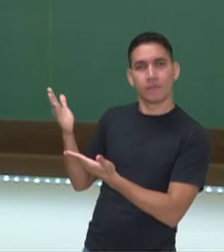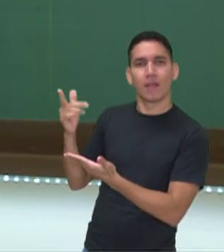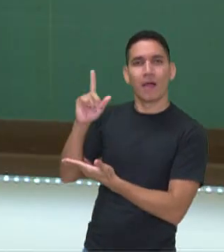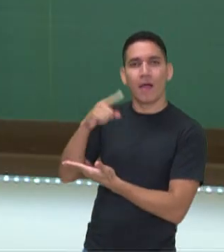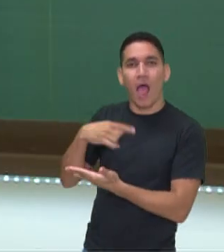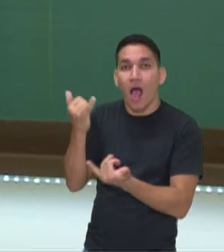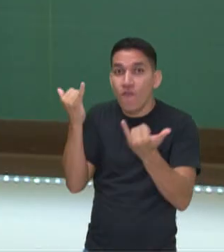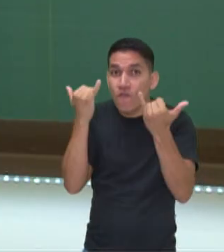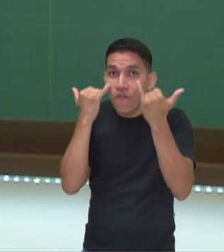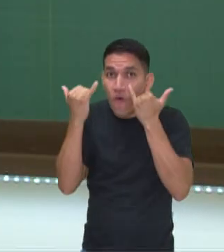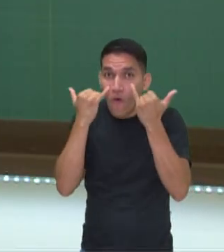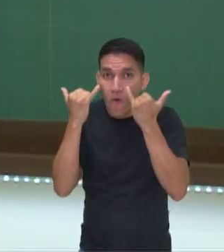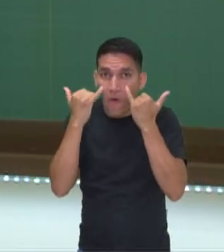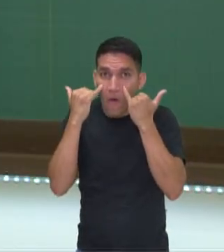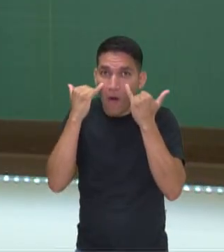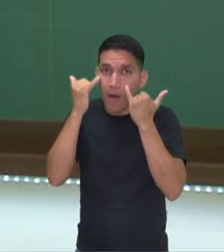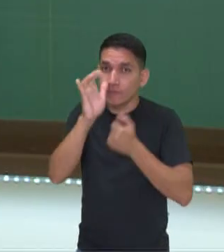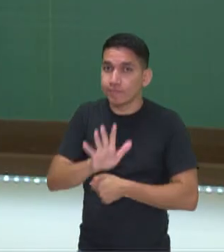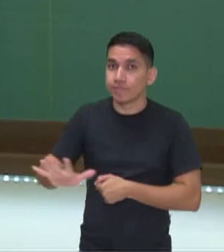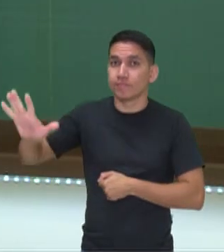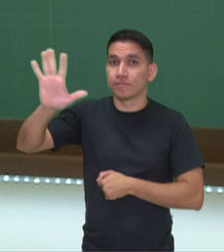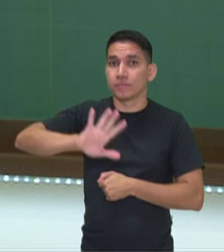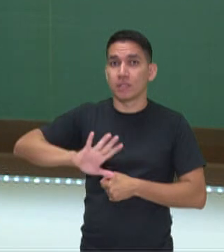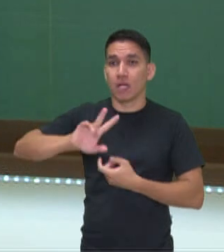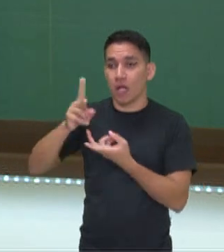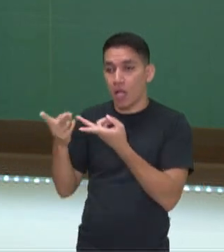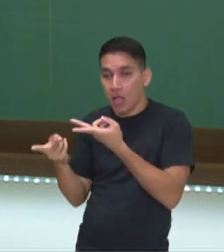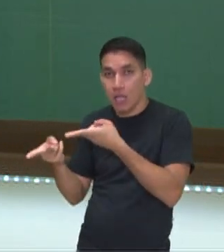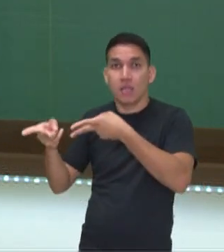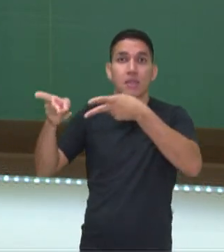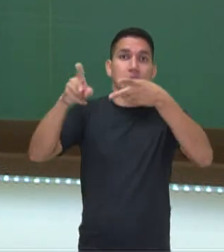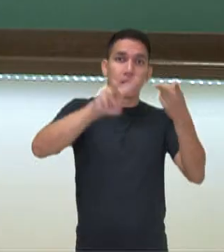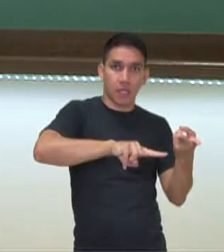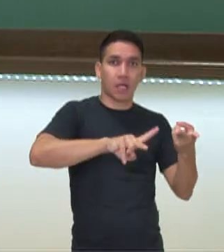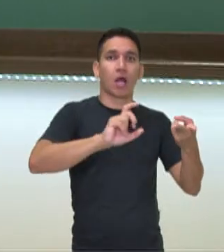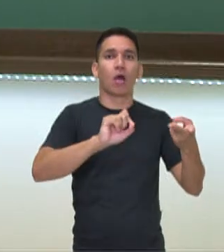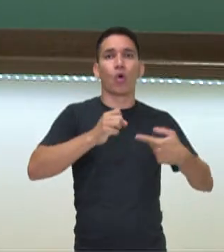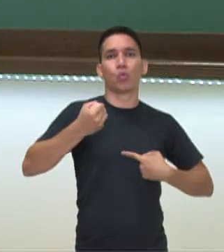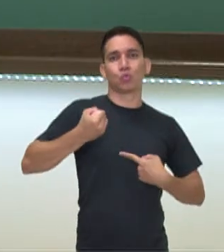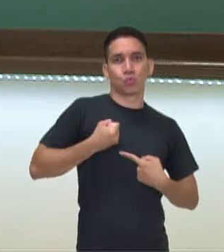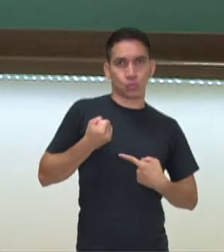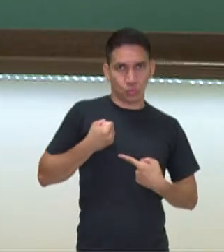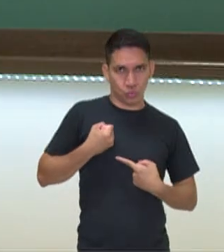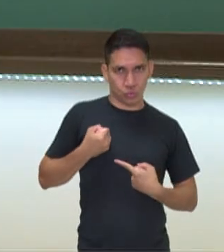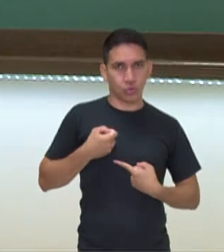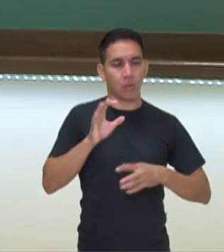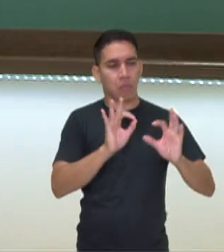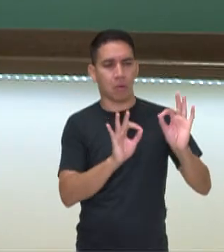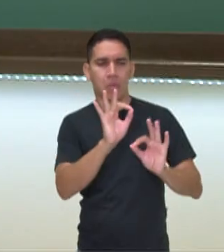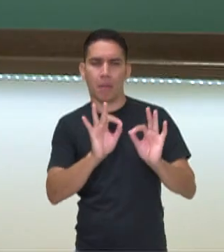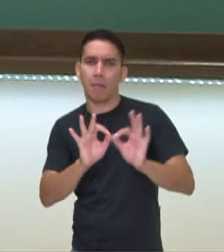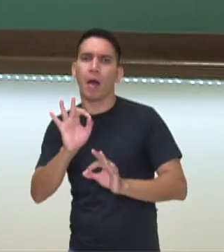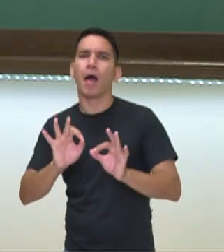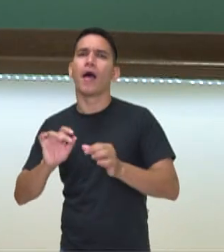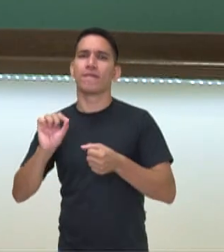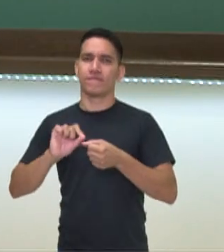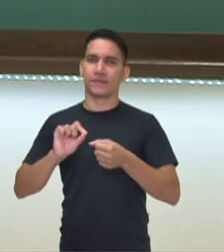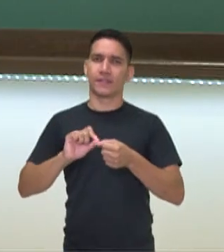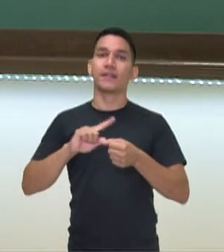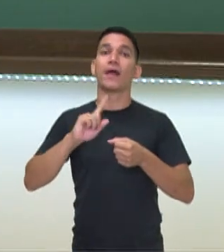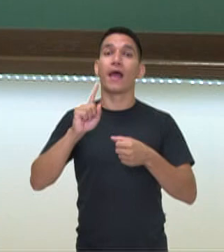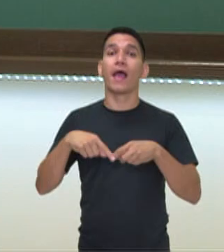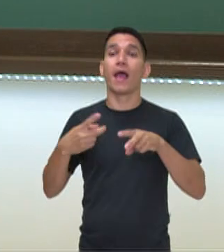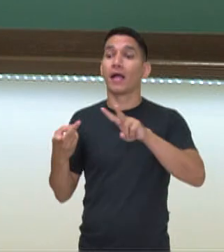A informação, e quando a gente transforma essa informação em números e operações, a gente está fazendo